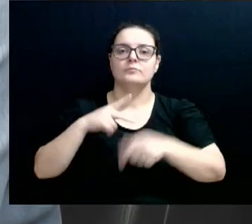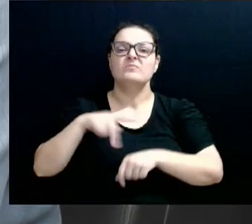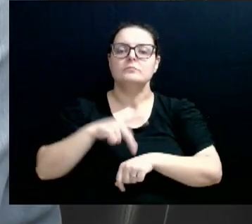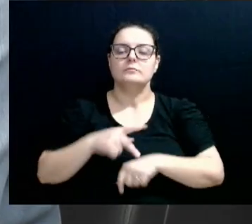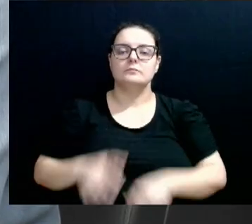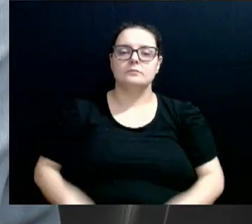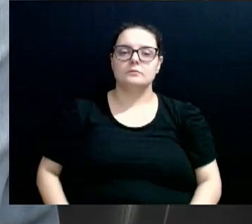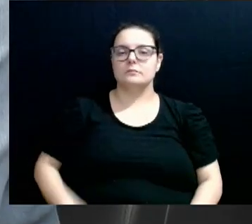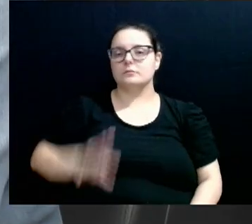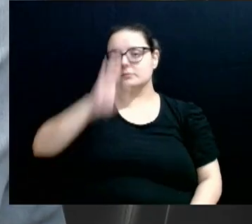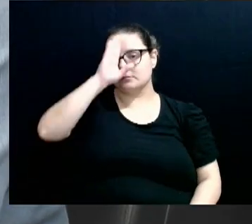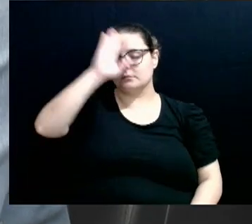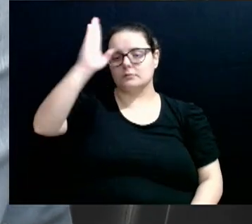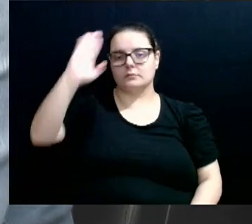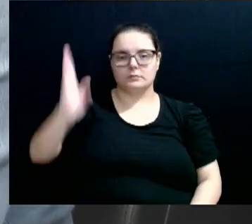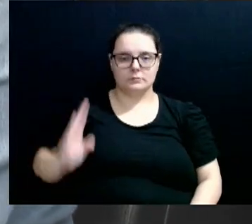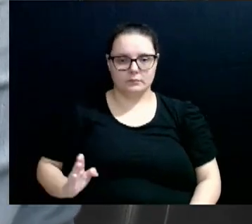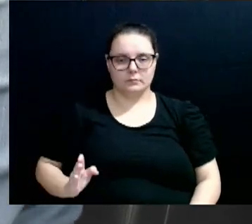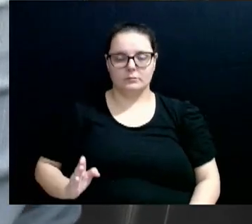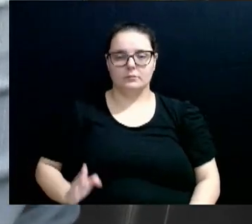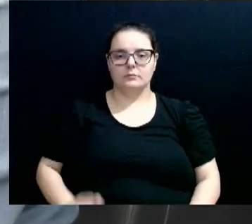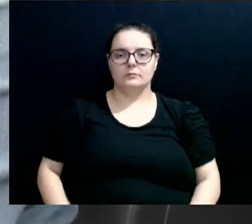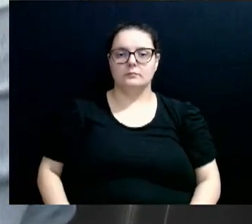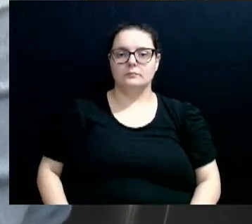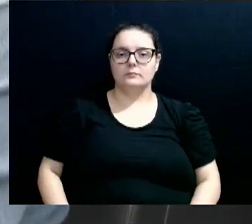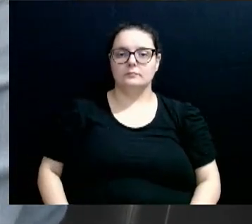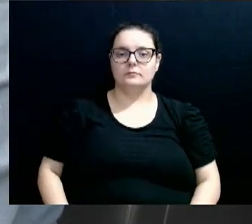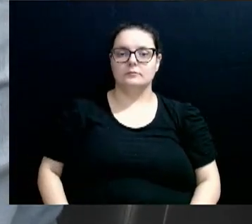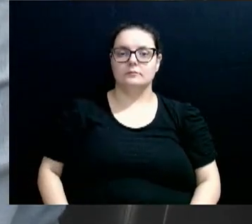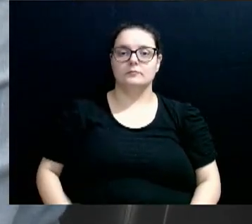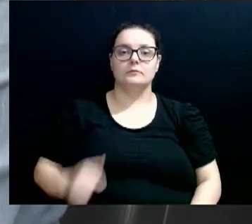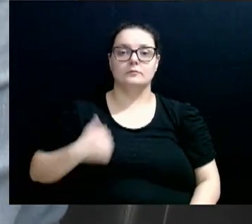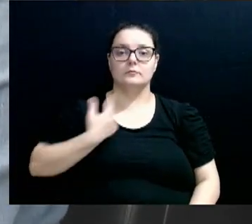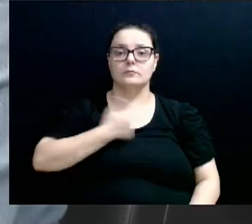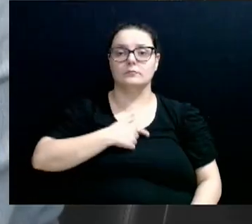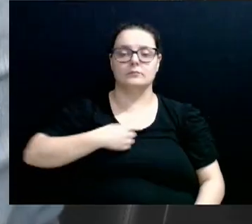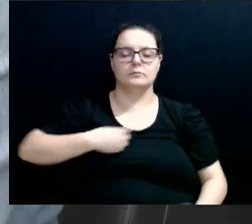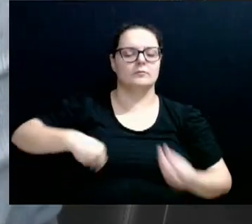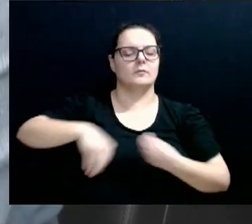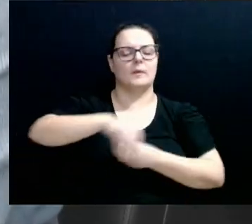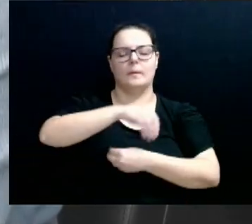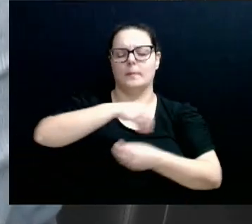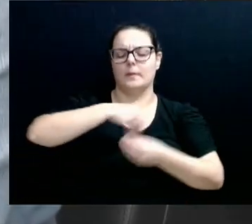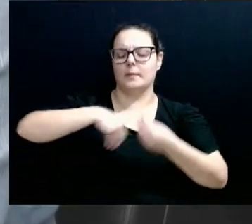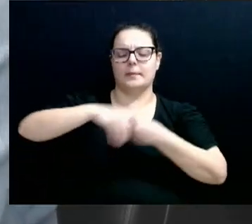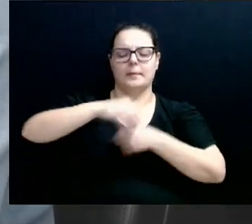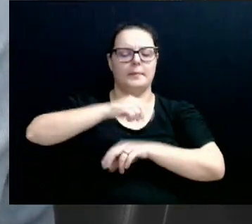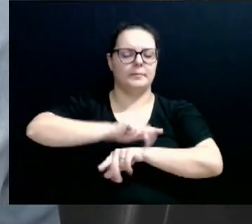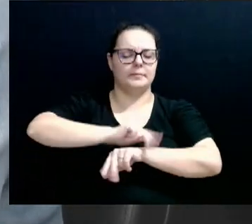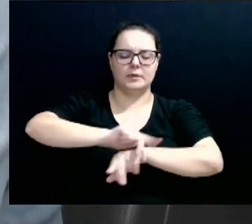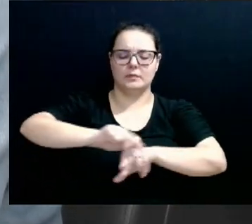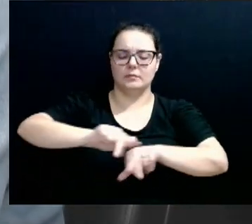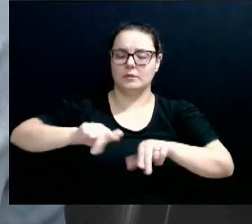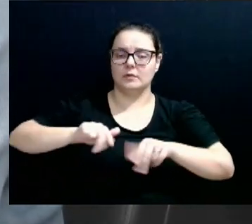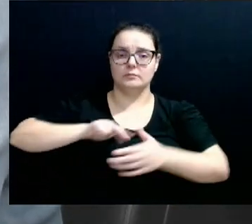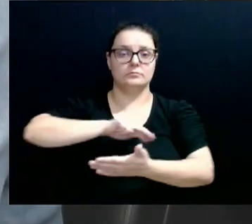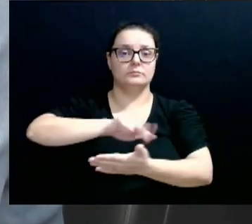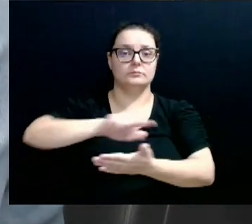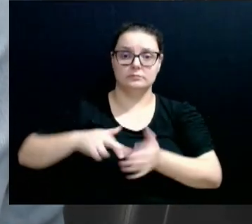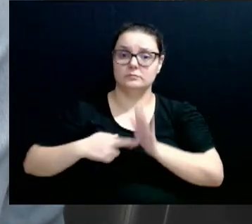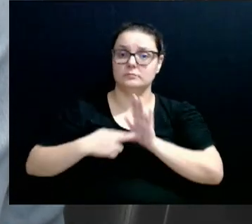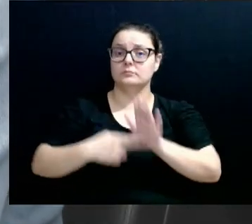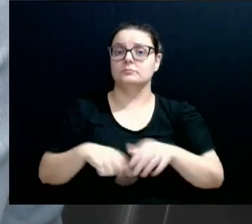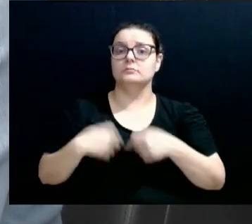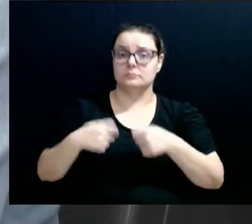nós somos um caldeirão de diversidade, e esse caldeirão de diversidade ele tem que estar representado na oferta do